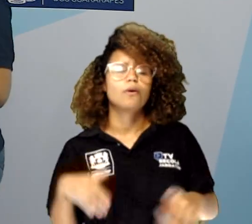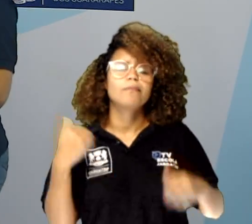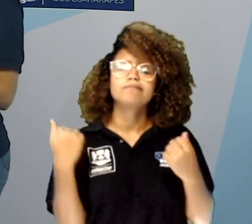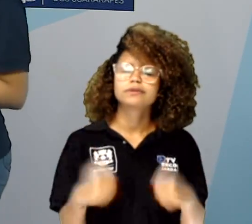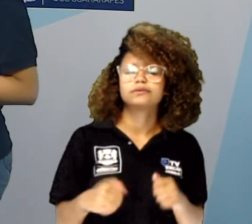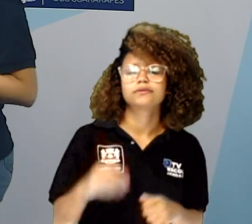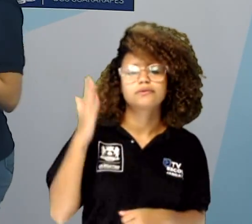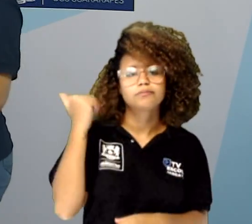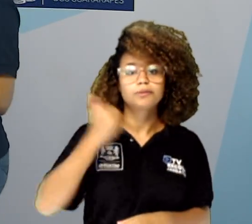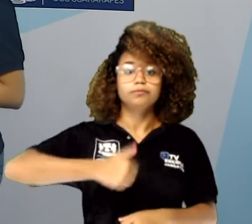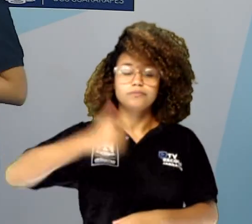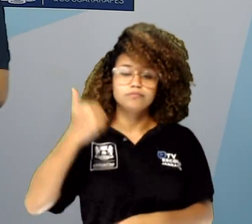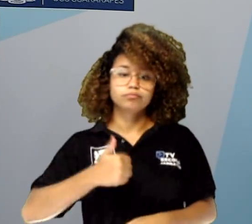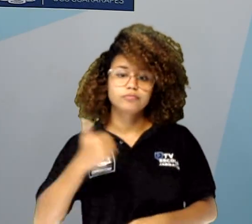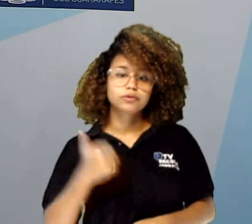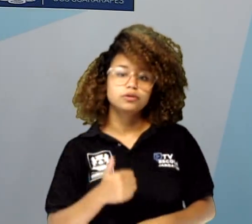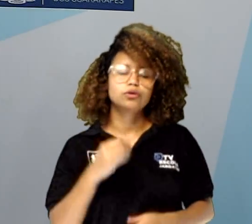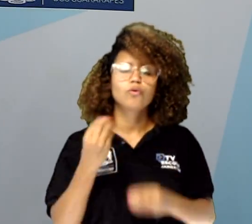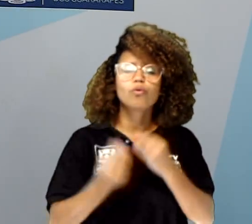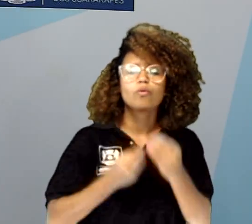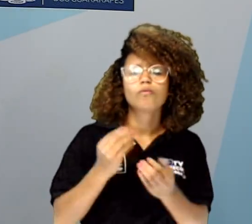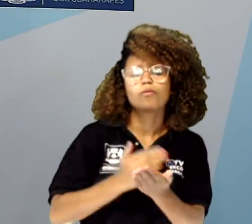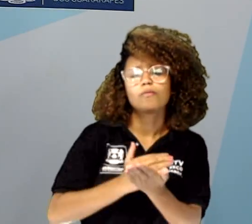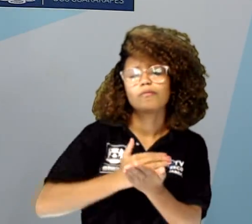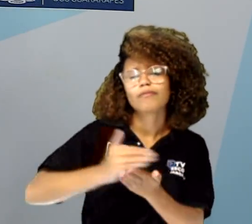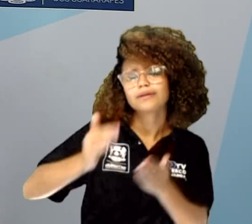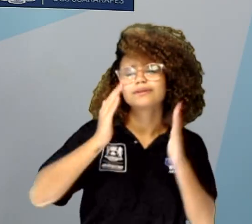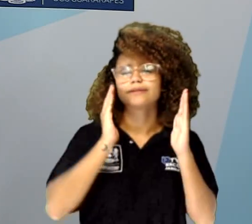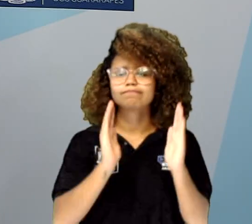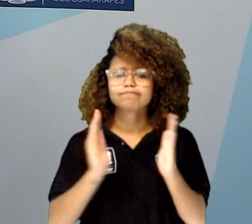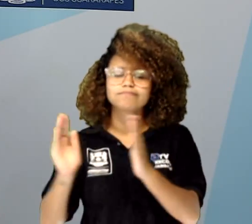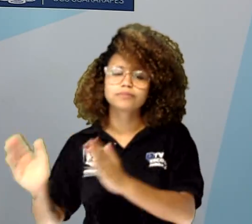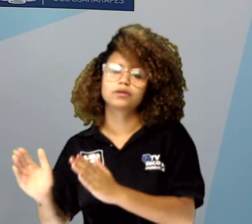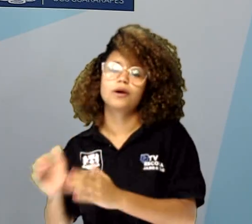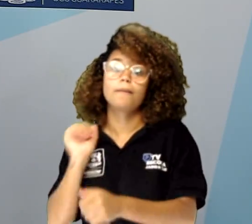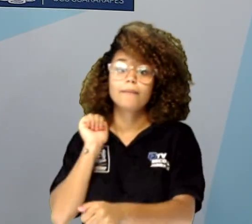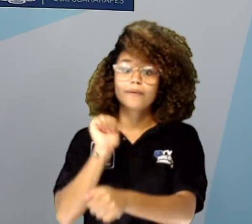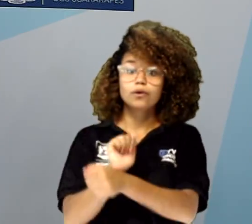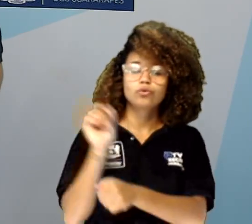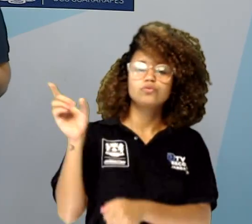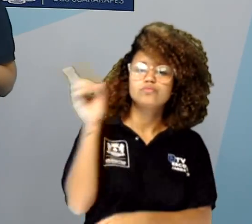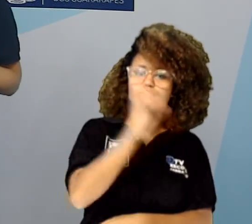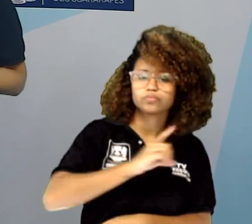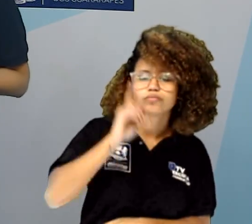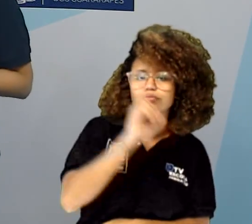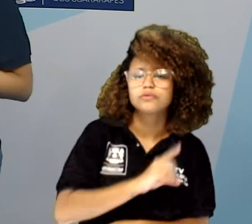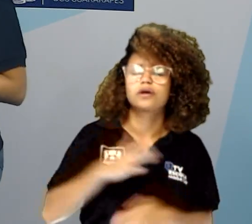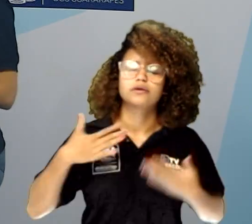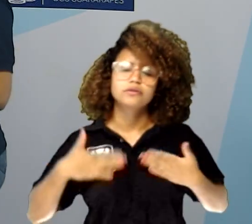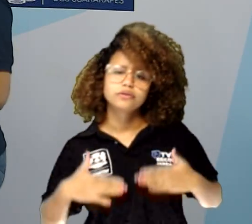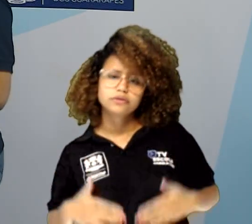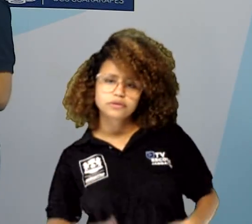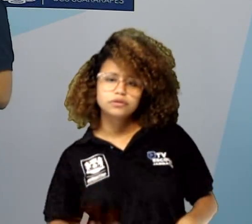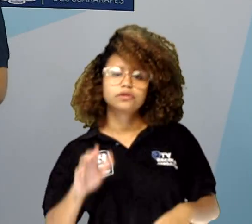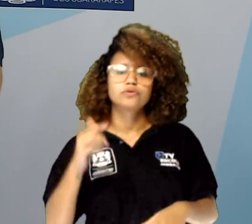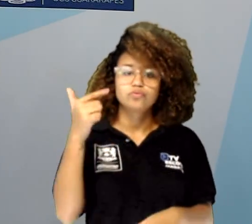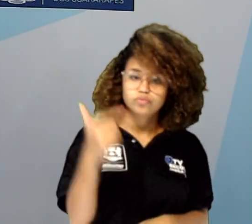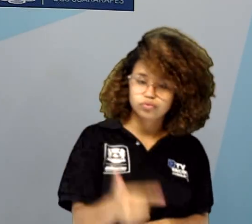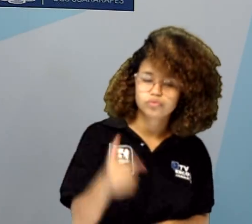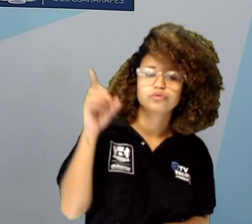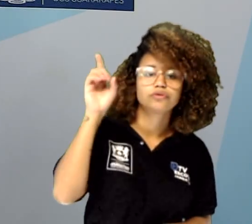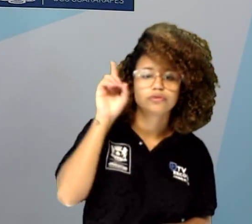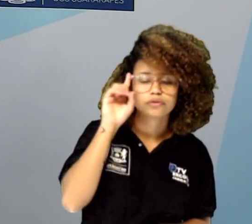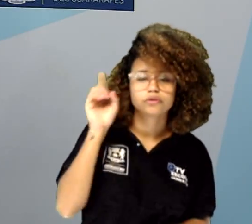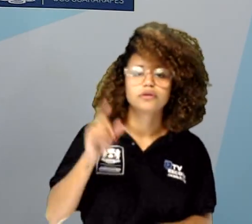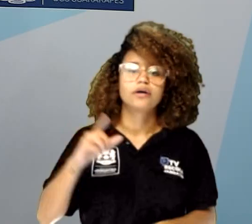ver onde que a sequência começa a repetir. Então, a gente parou no domingo, né? Descansa mais 2 dias, que seria a segunda e